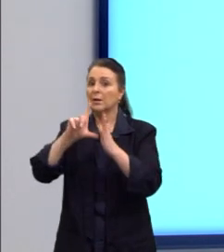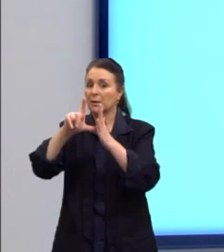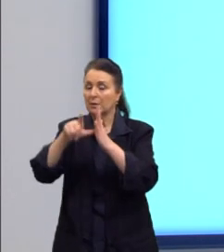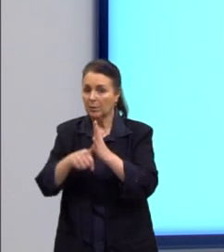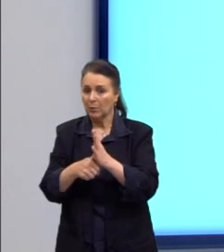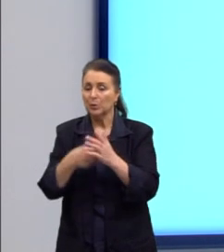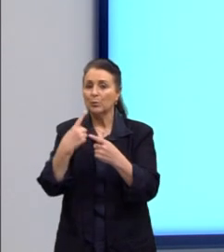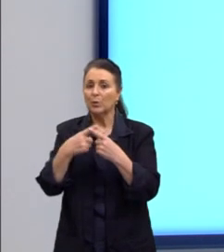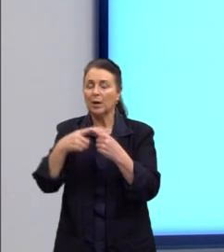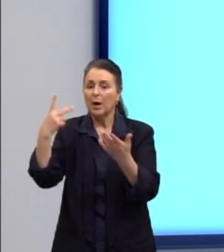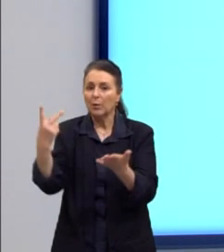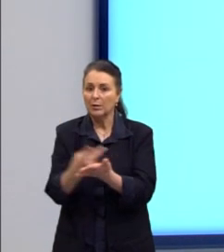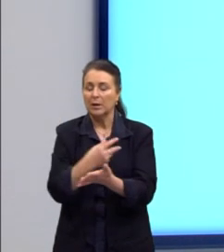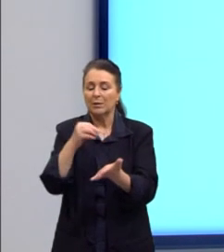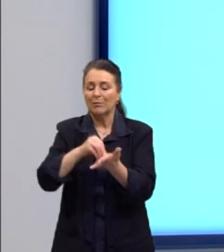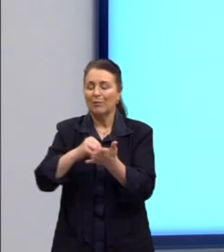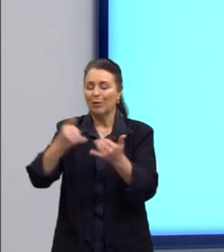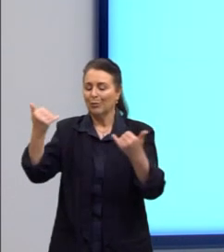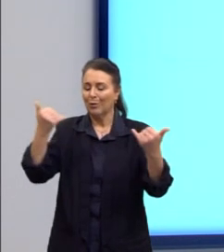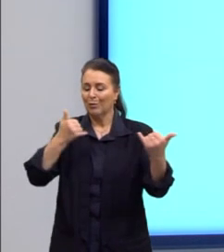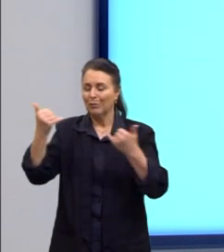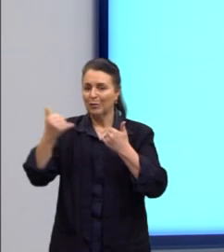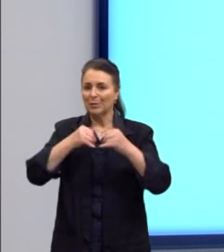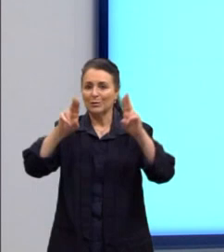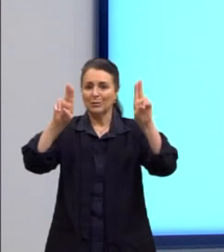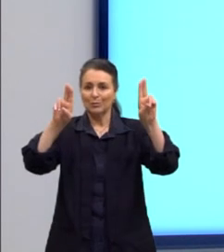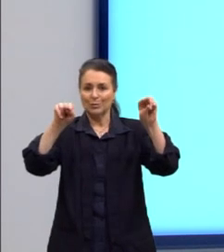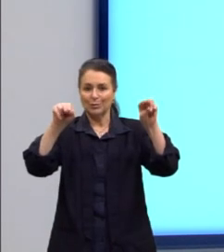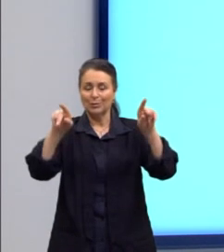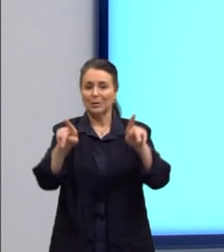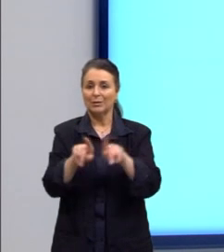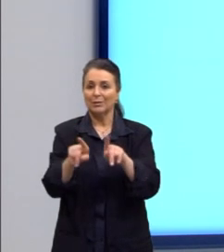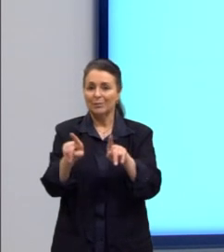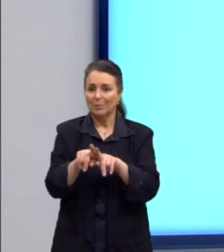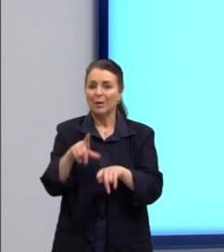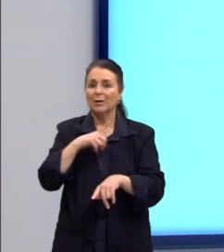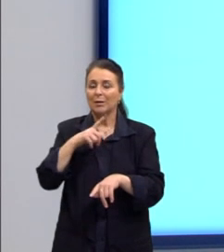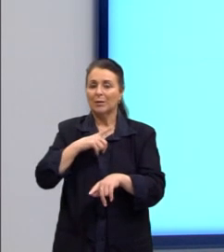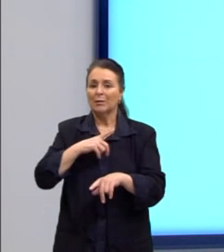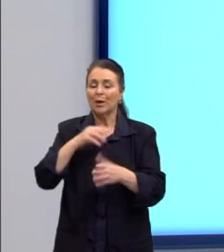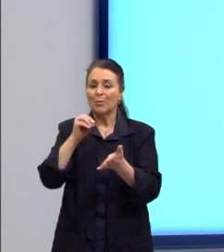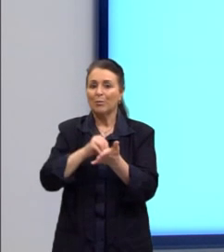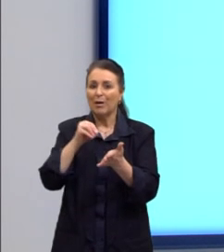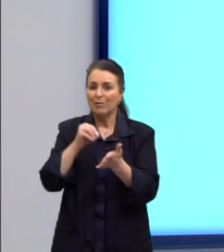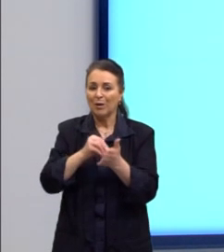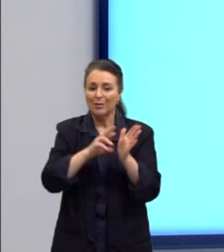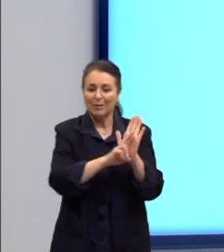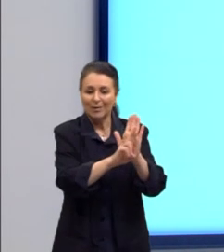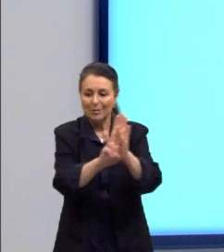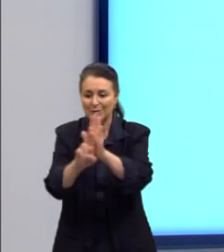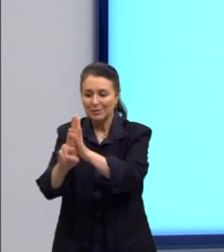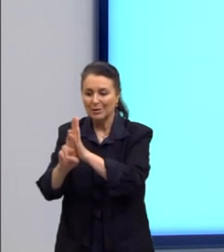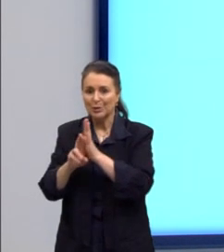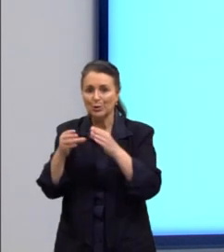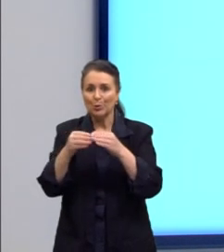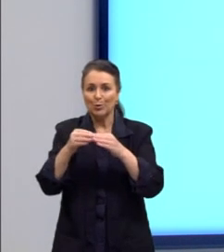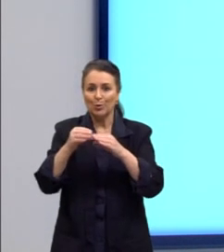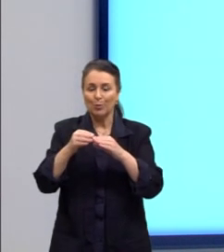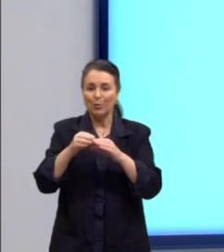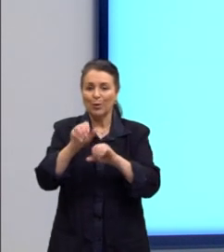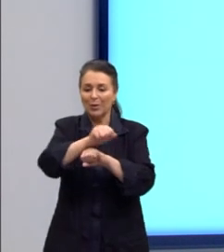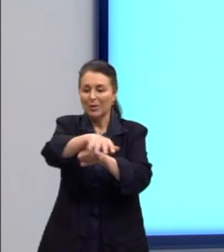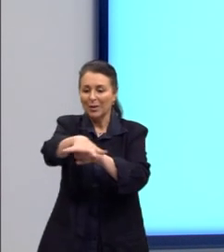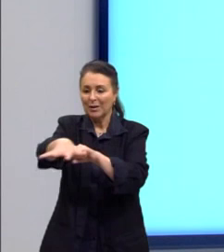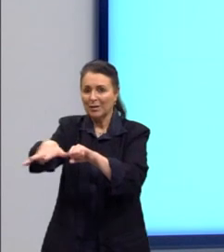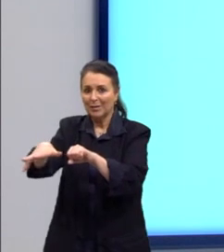pois faltam informações corretas sobre o assunto e também existe uma carência de representatividade desse grupo nas mídias é